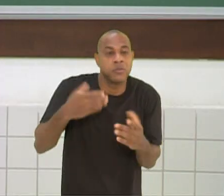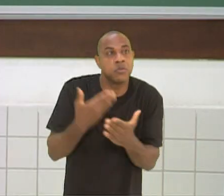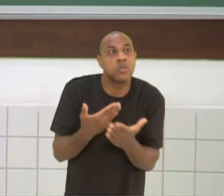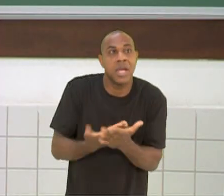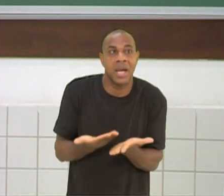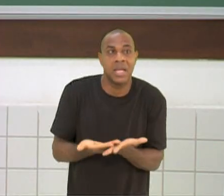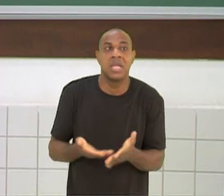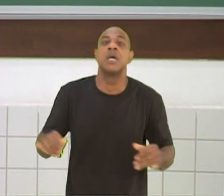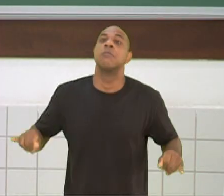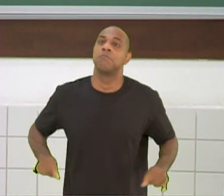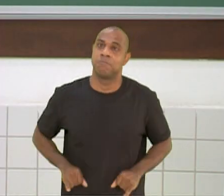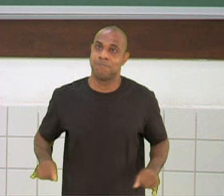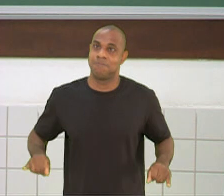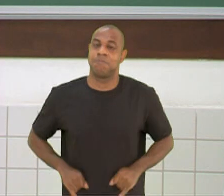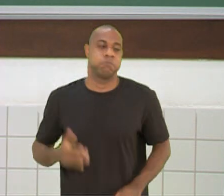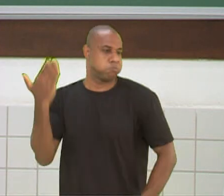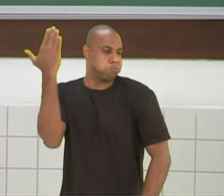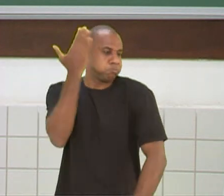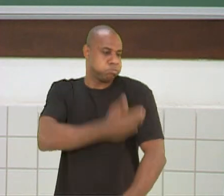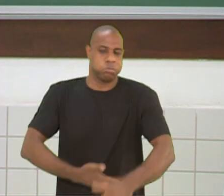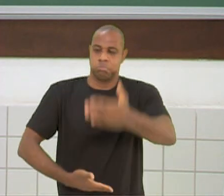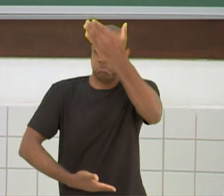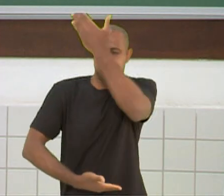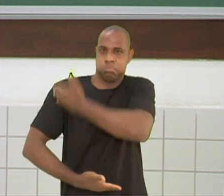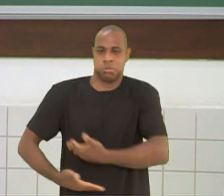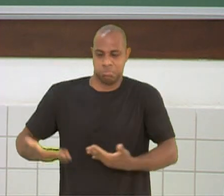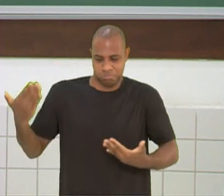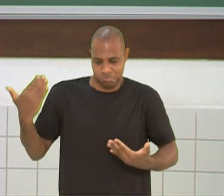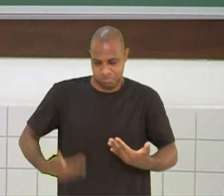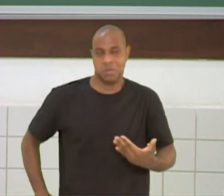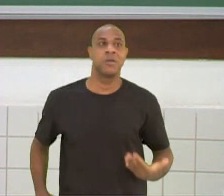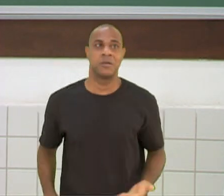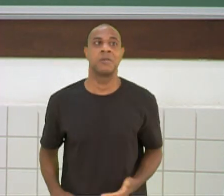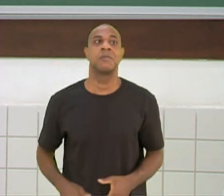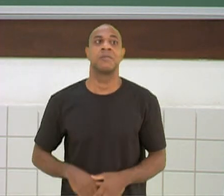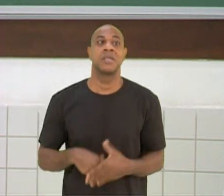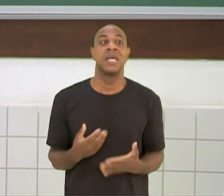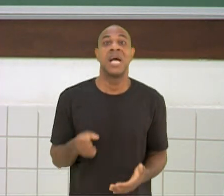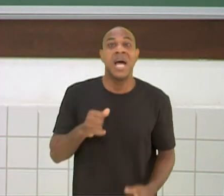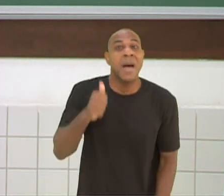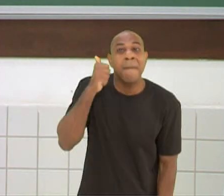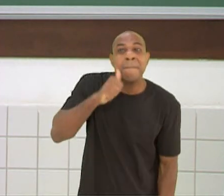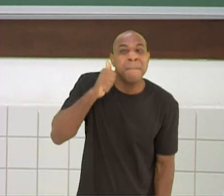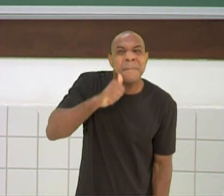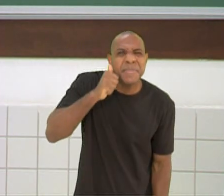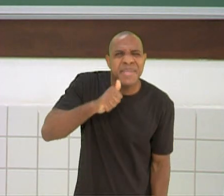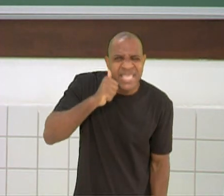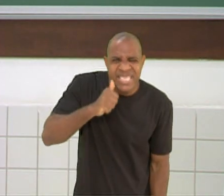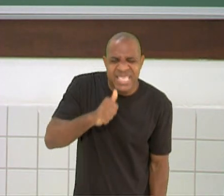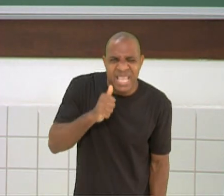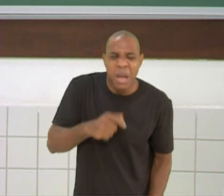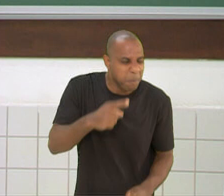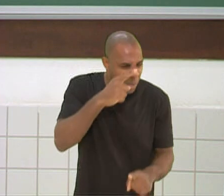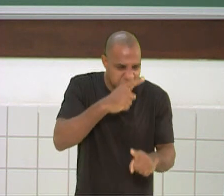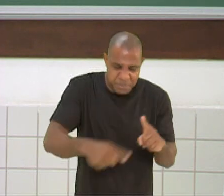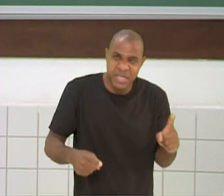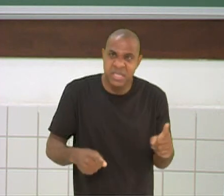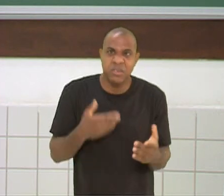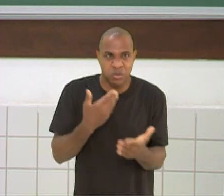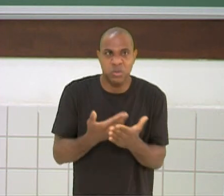a sofrer mutilação íntima. De novo, meninas proibidas de estudar e sofrendo até mutilação íntima.